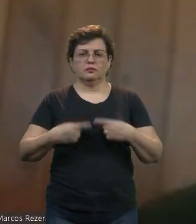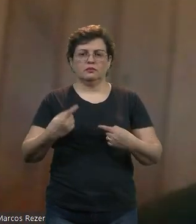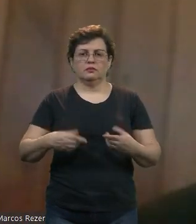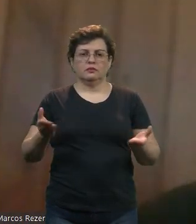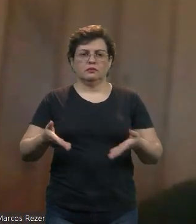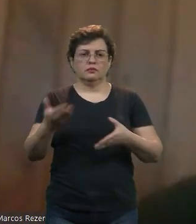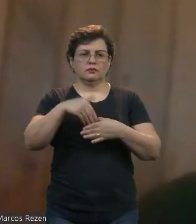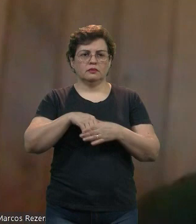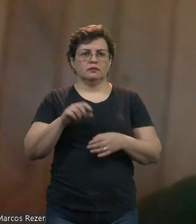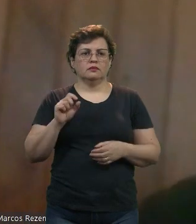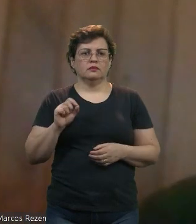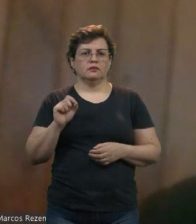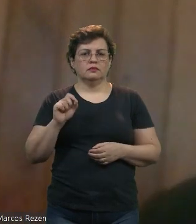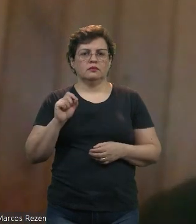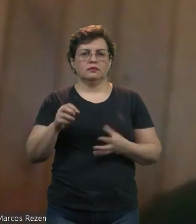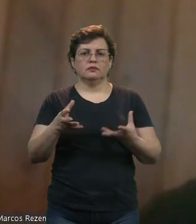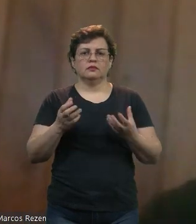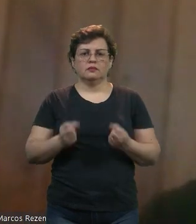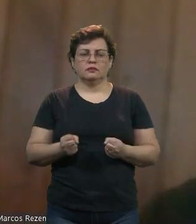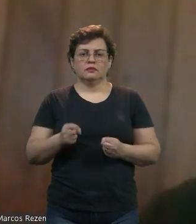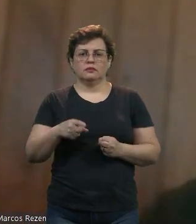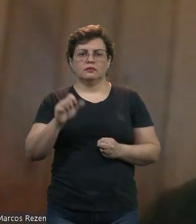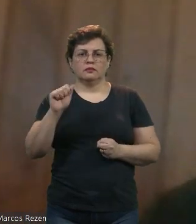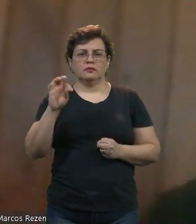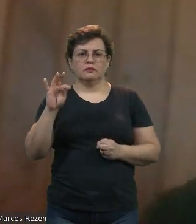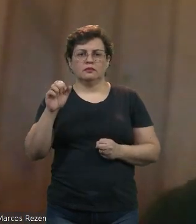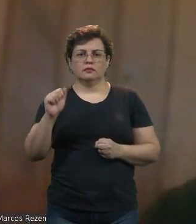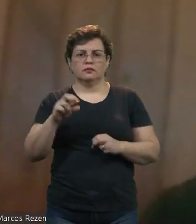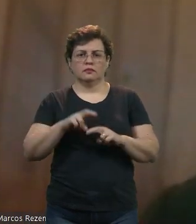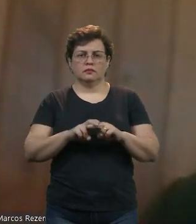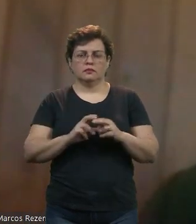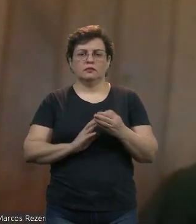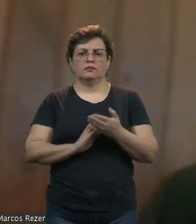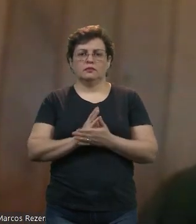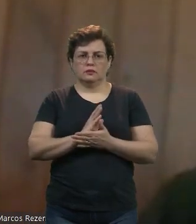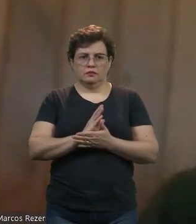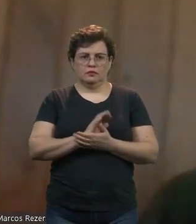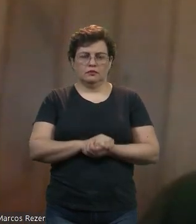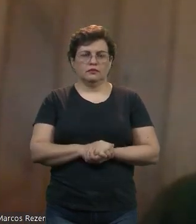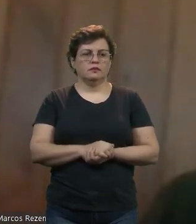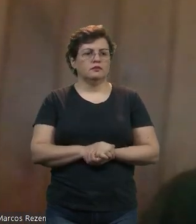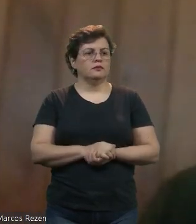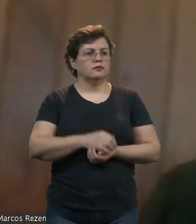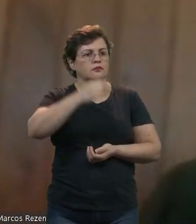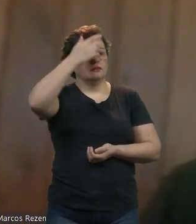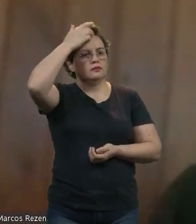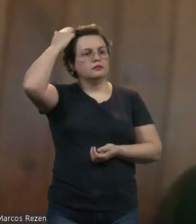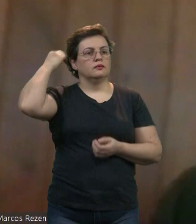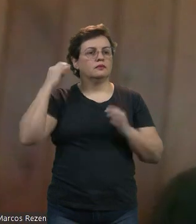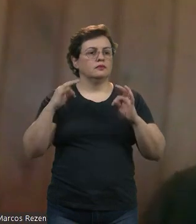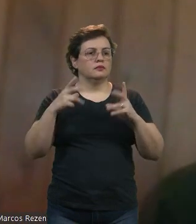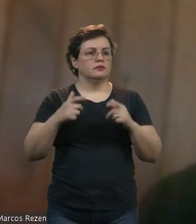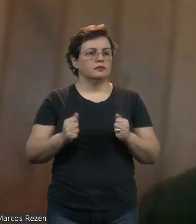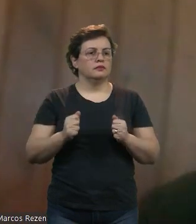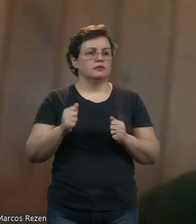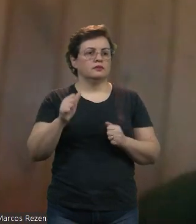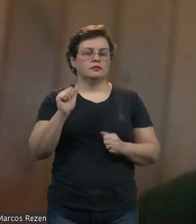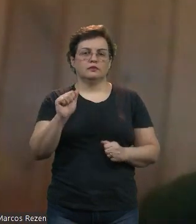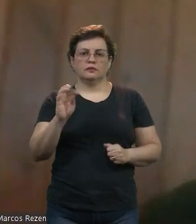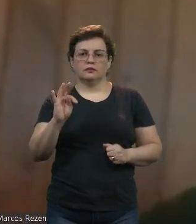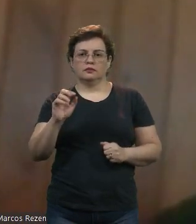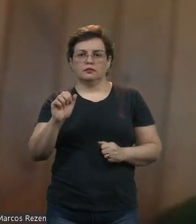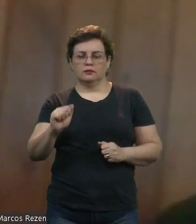em votação. Os vereadores que estiverem de acordo, permaneçam como se encontram. Aprovadas as atas das sessões